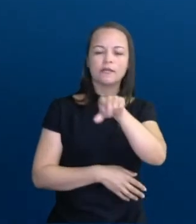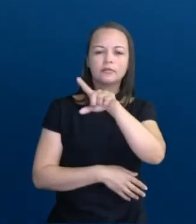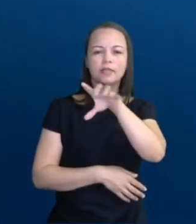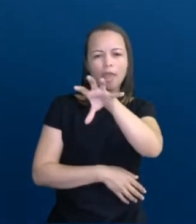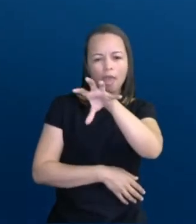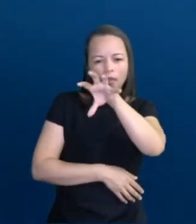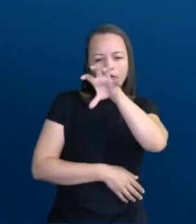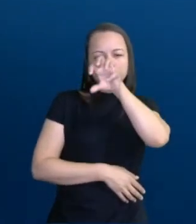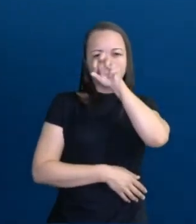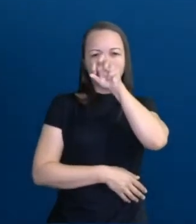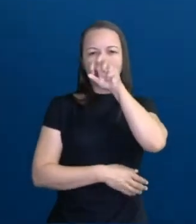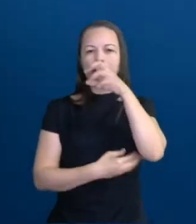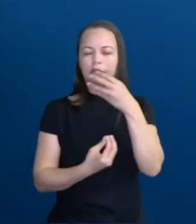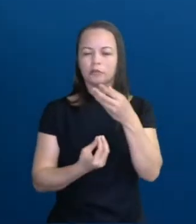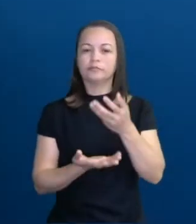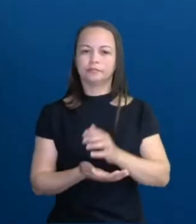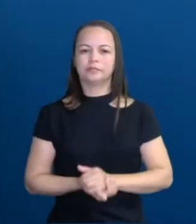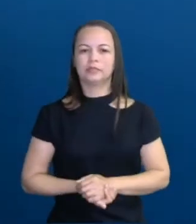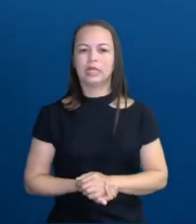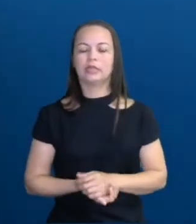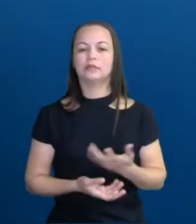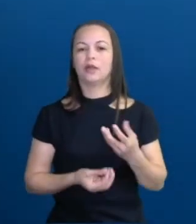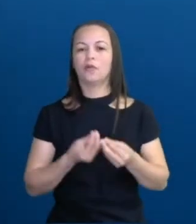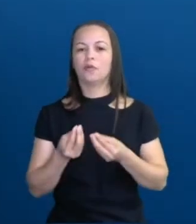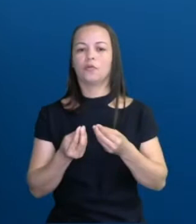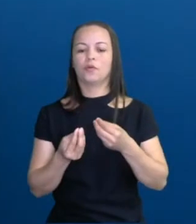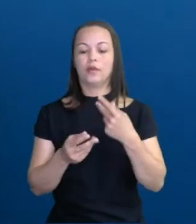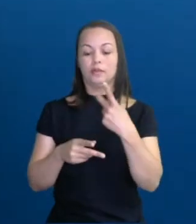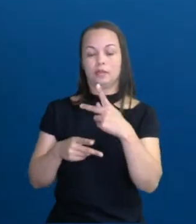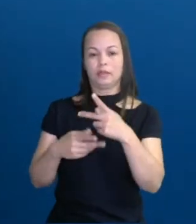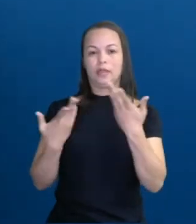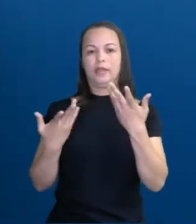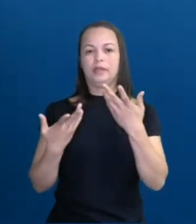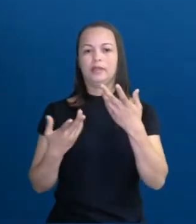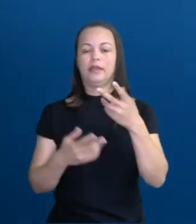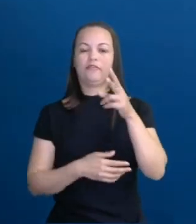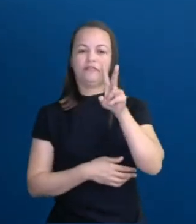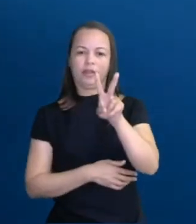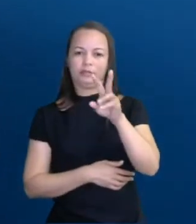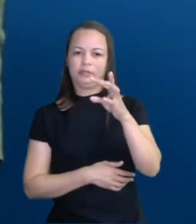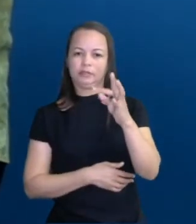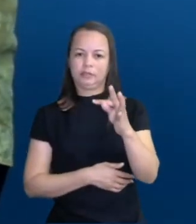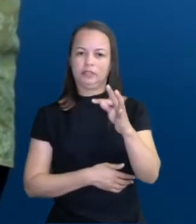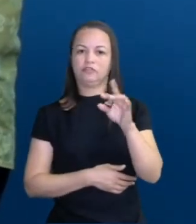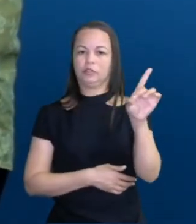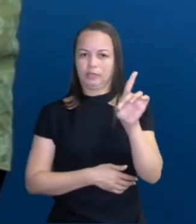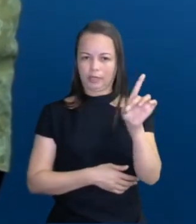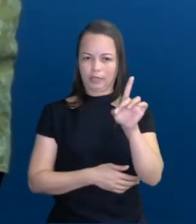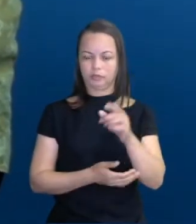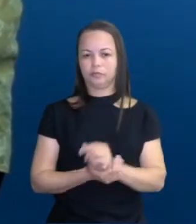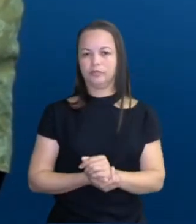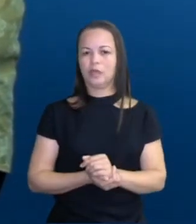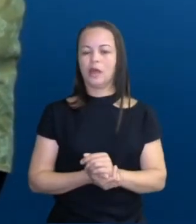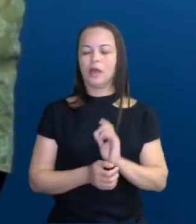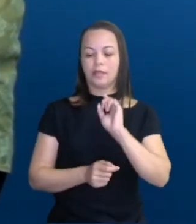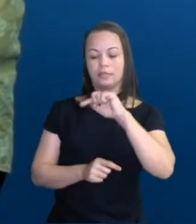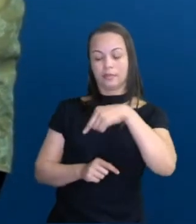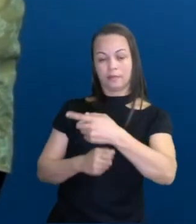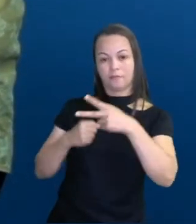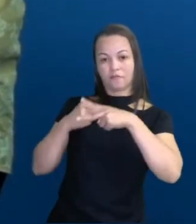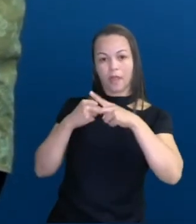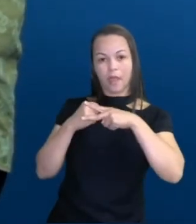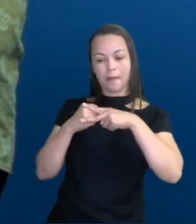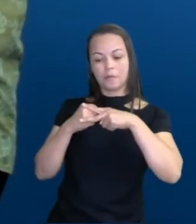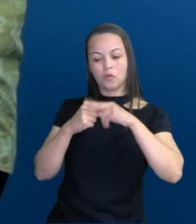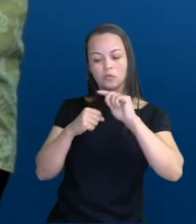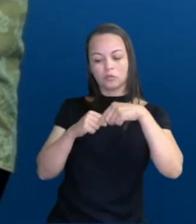cheiro de você respirar algo tão nesse caso ele é transitivo direto tá ou seja depois do